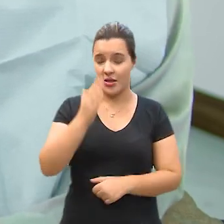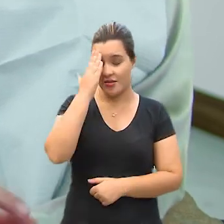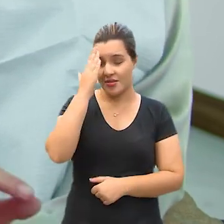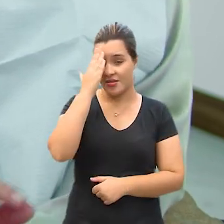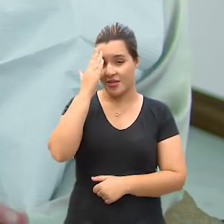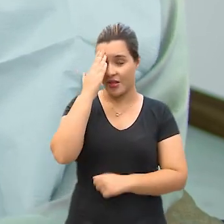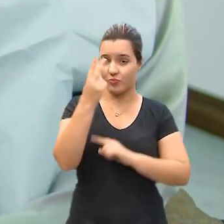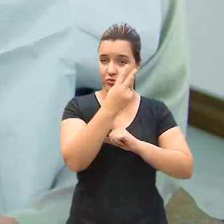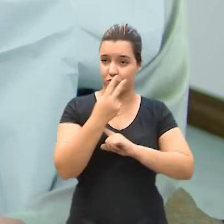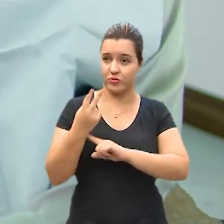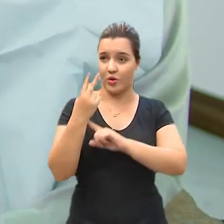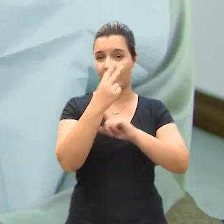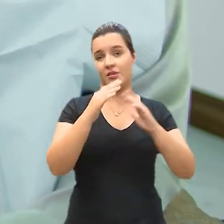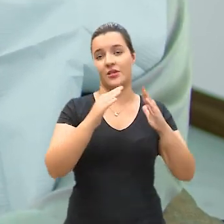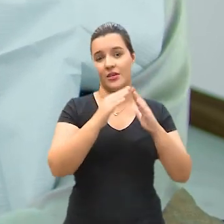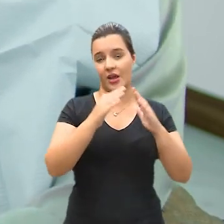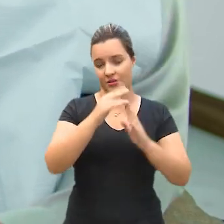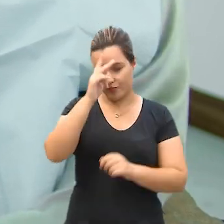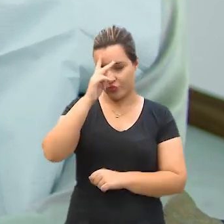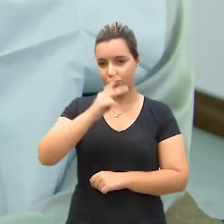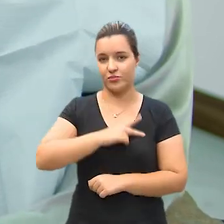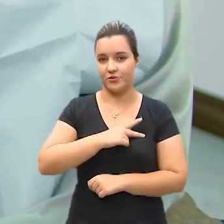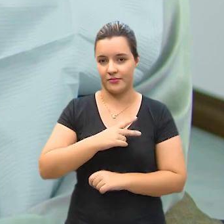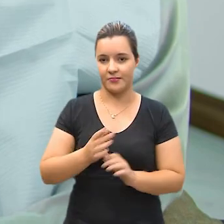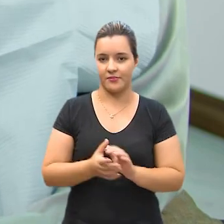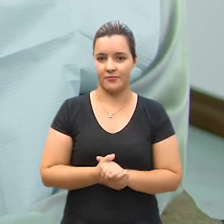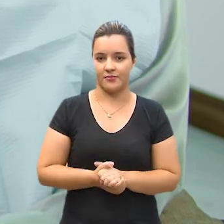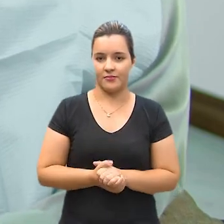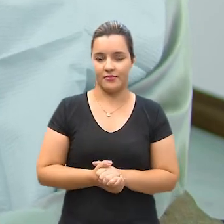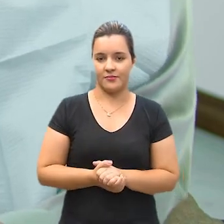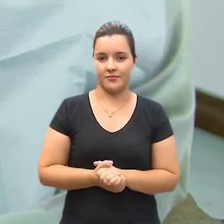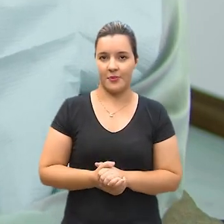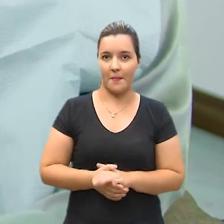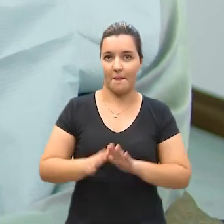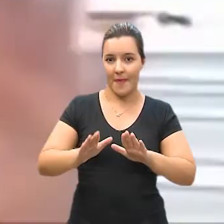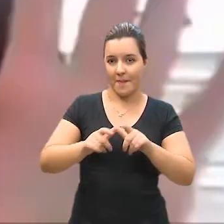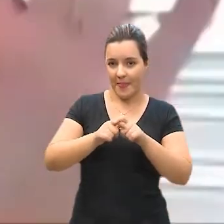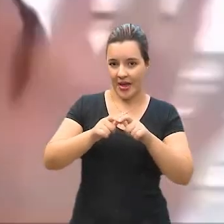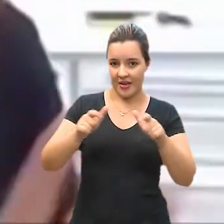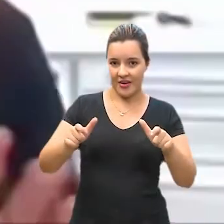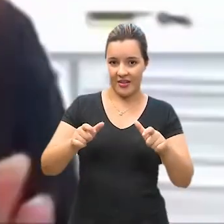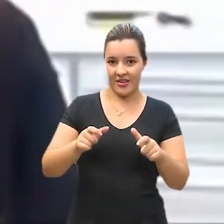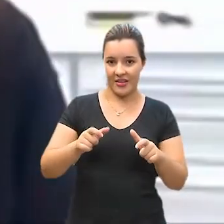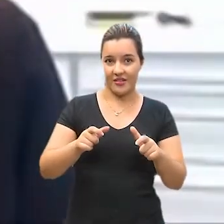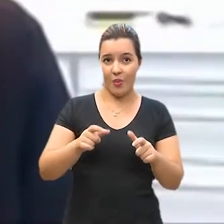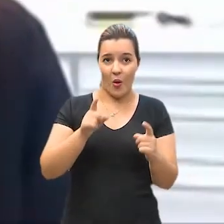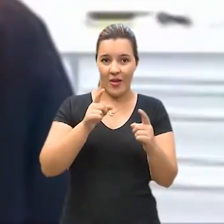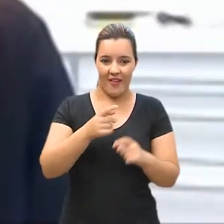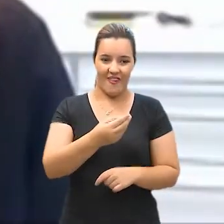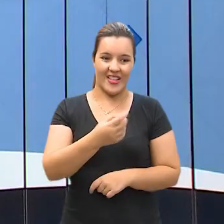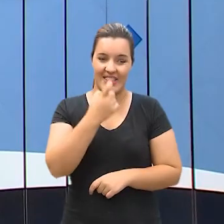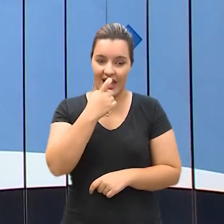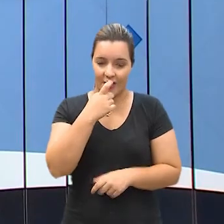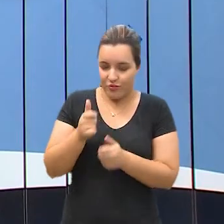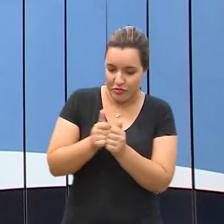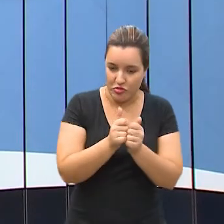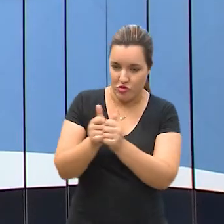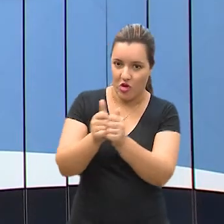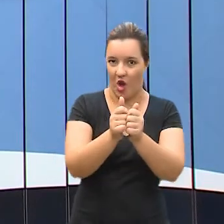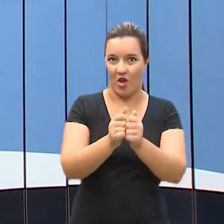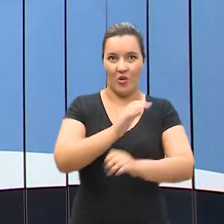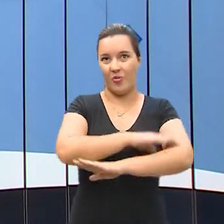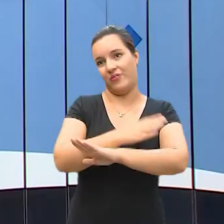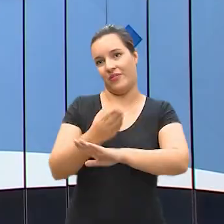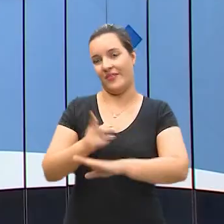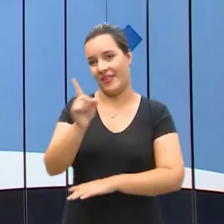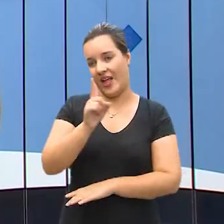se policiar em casa e cuidar de si em casa, né? Porque 95% do tempo a gente não está com o paciente. É verdade. Né? E a